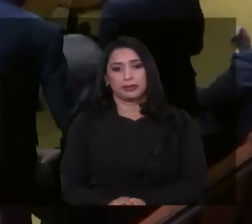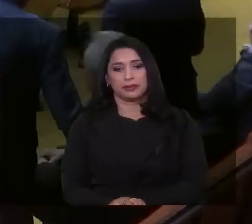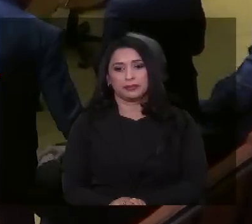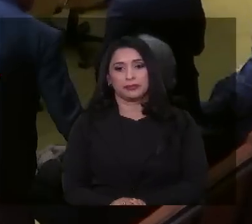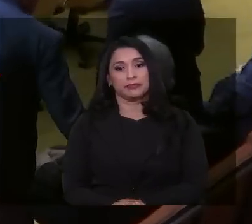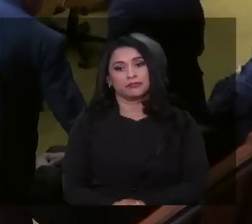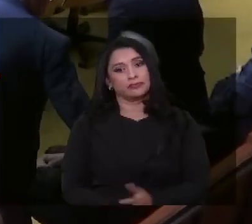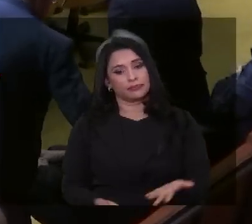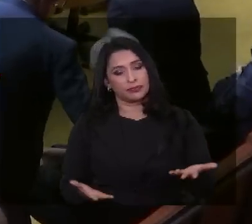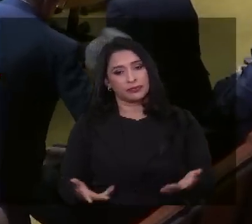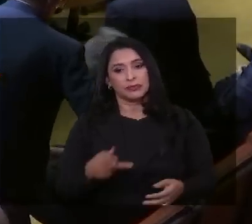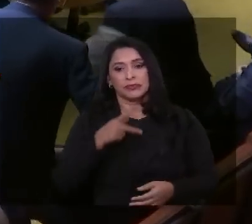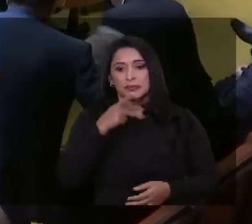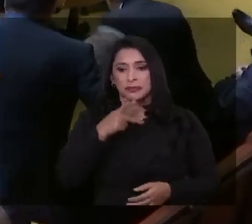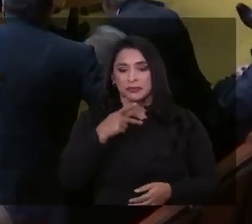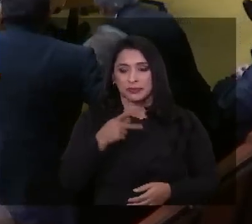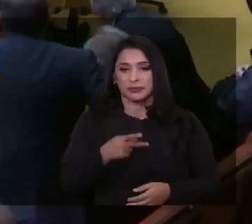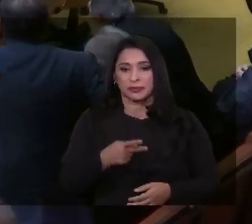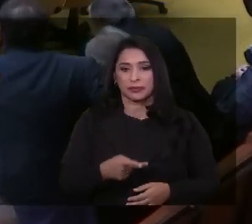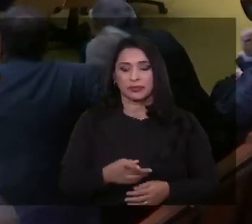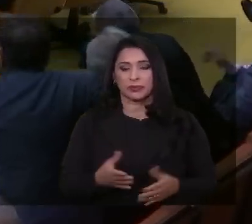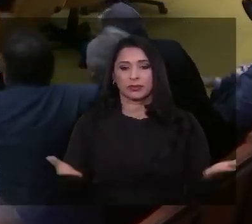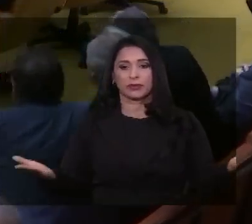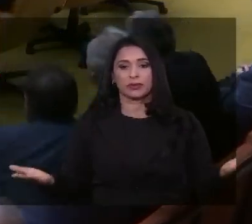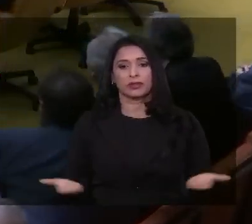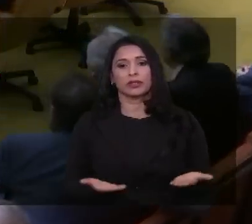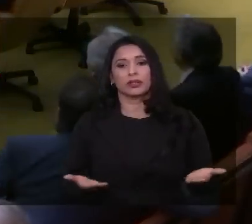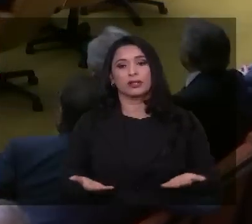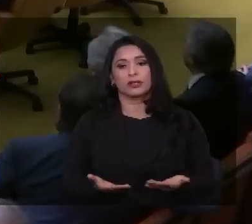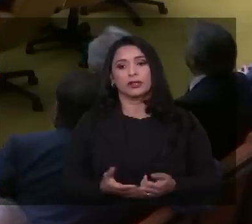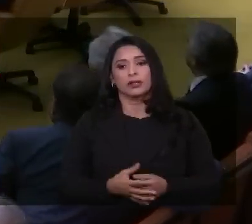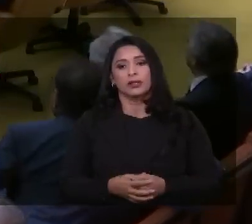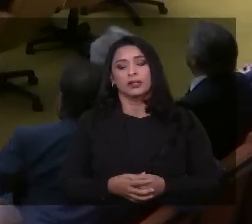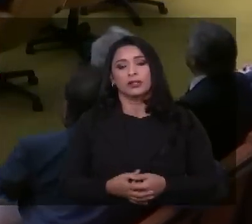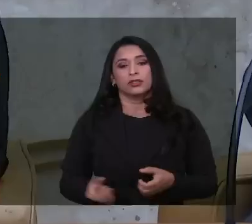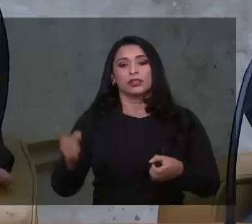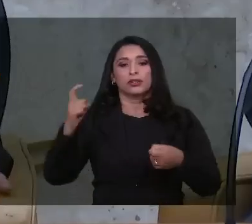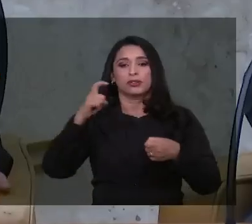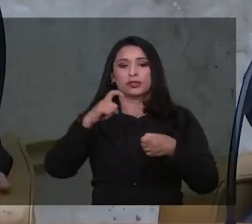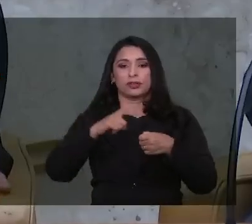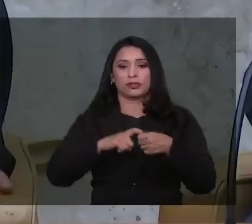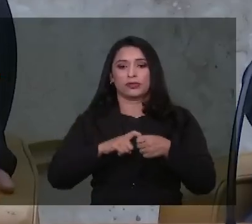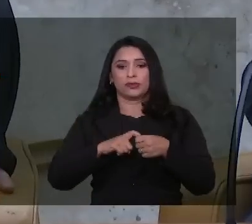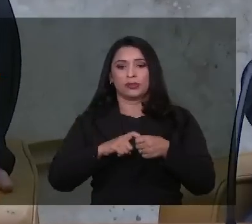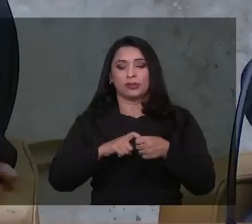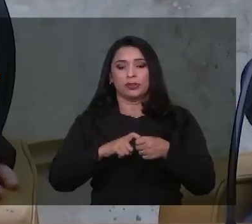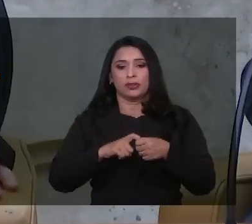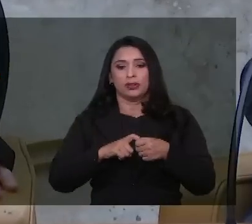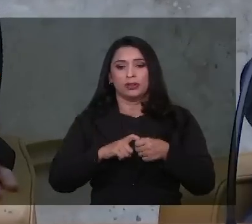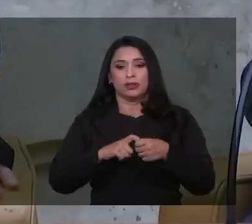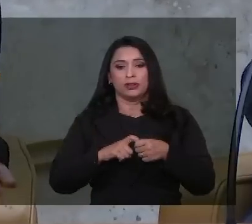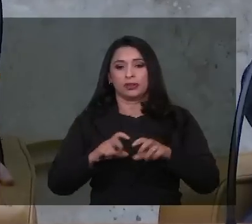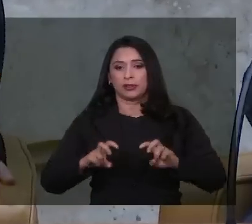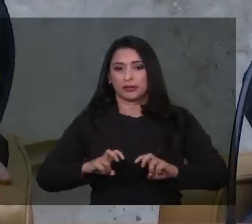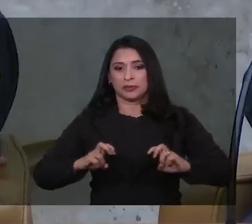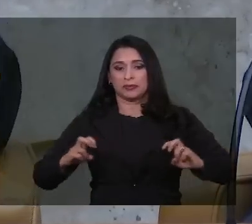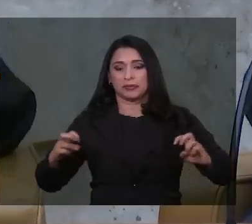Gostaria de chamar de volta à bancada deste